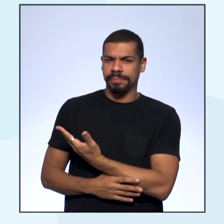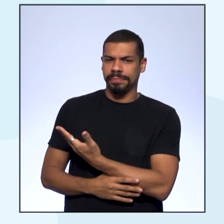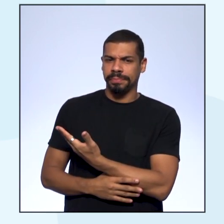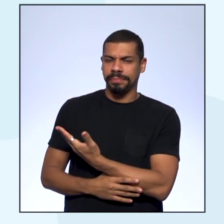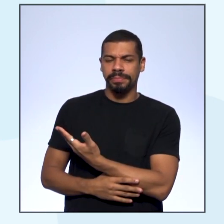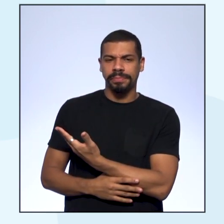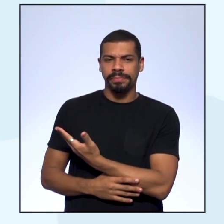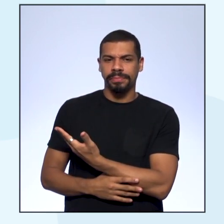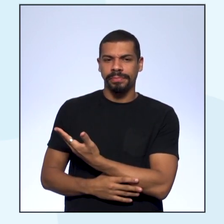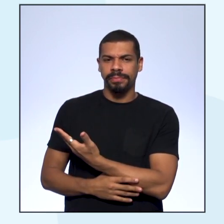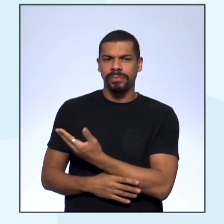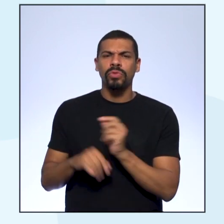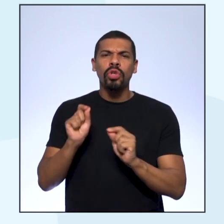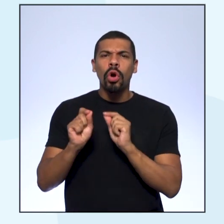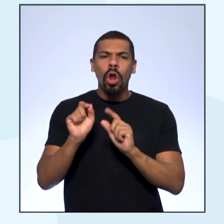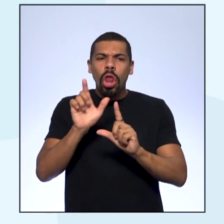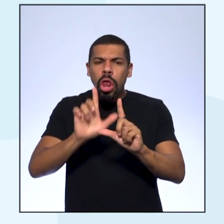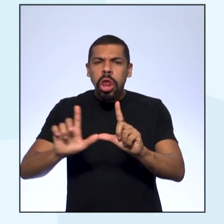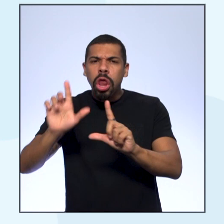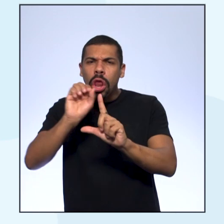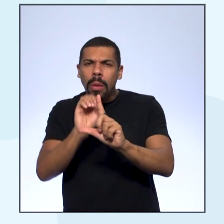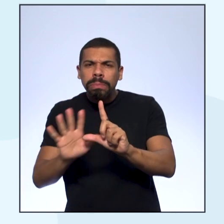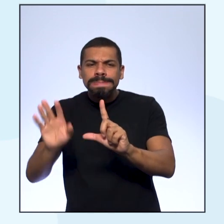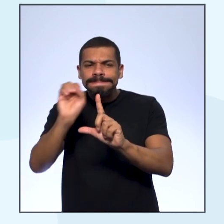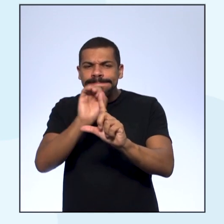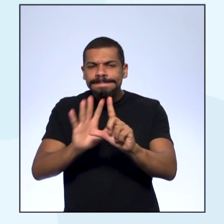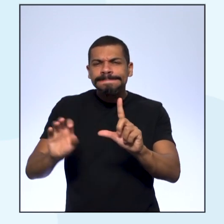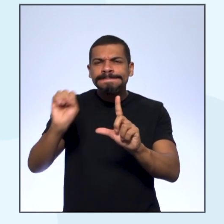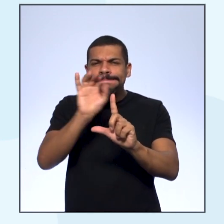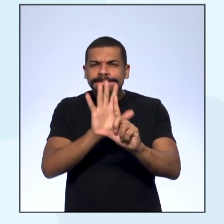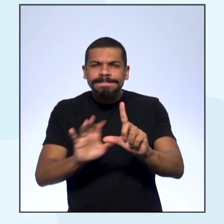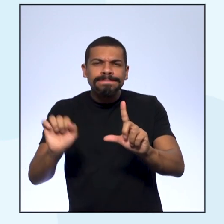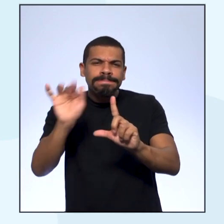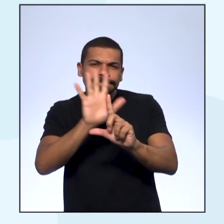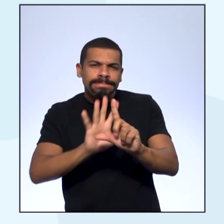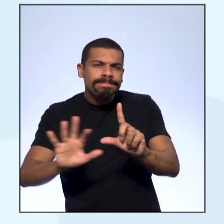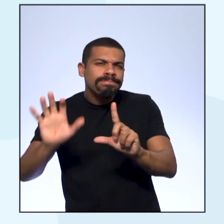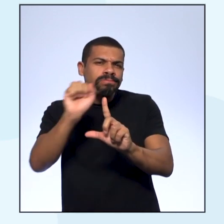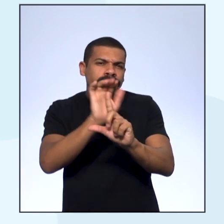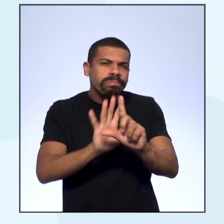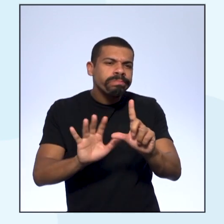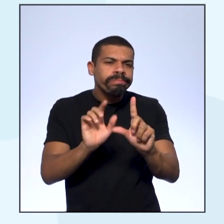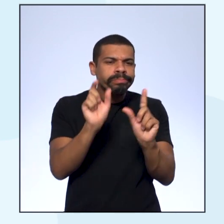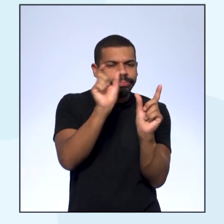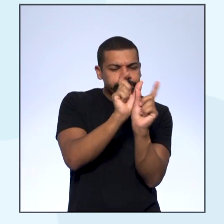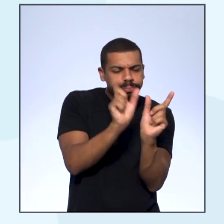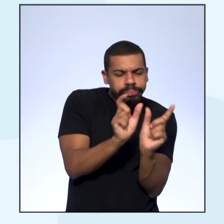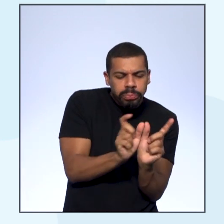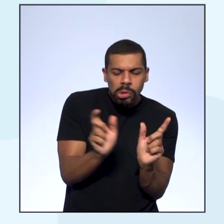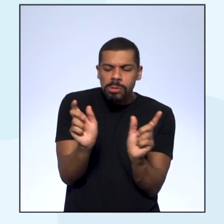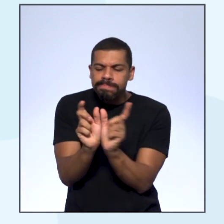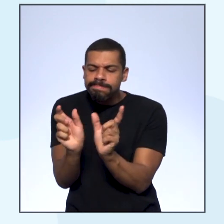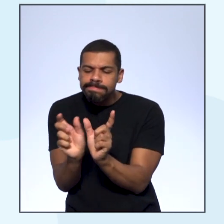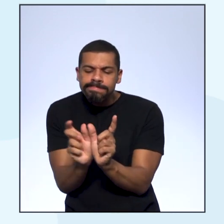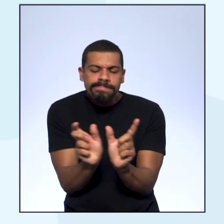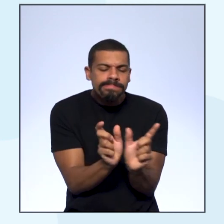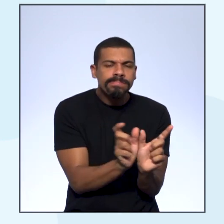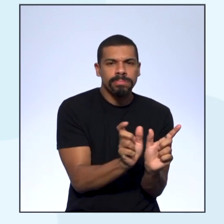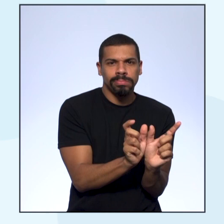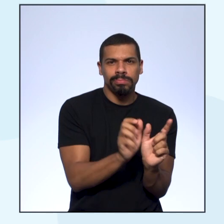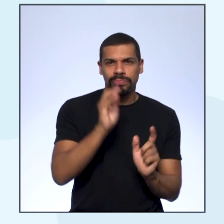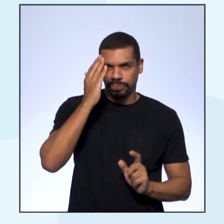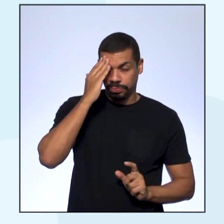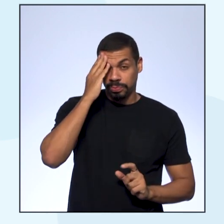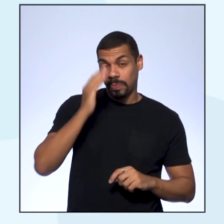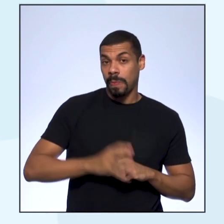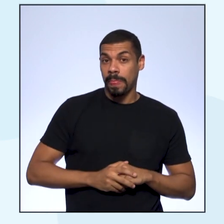que eram logotipos, que eram símbolos que formavam as ideias aí, né? Então, eles utilizavam